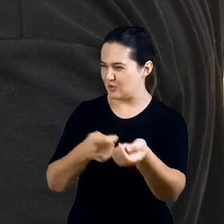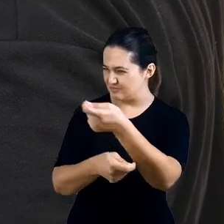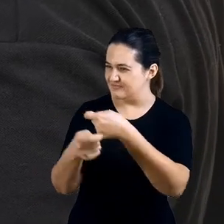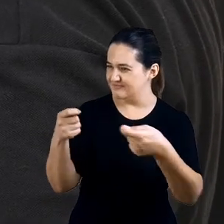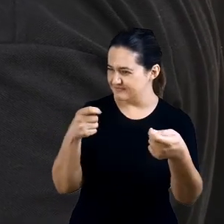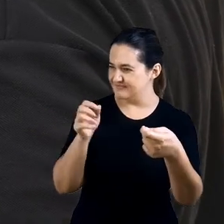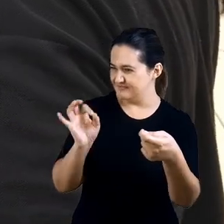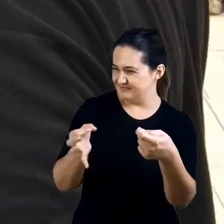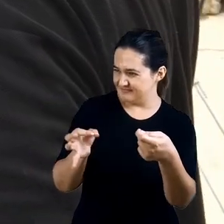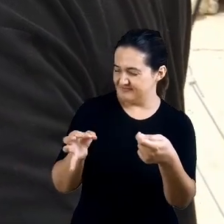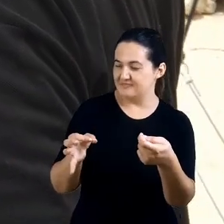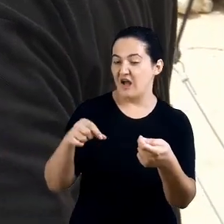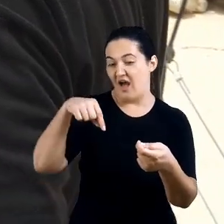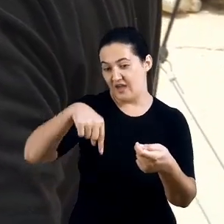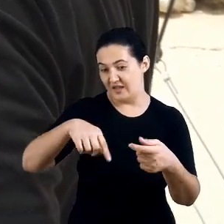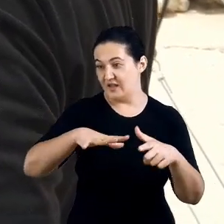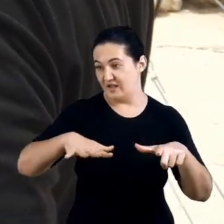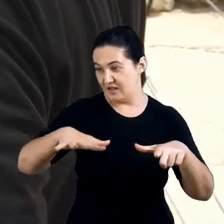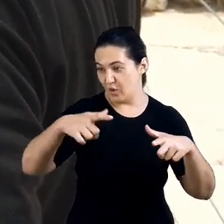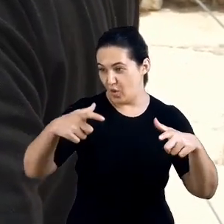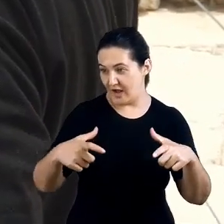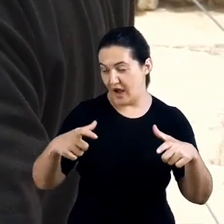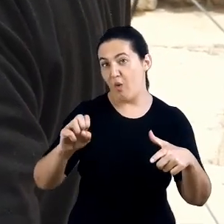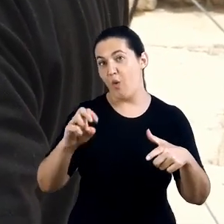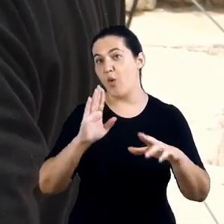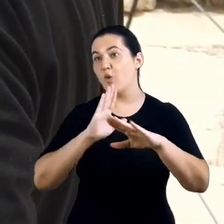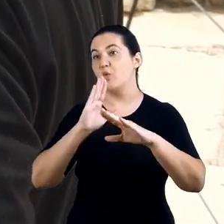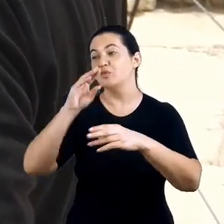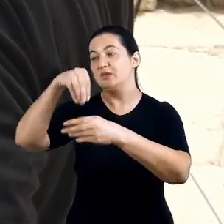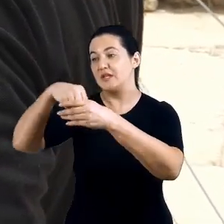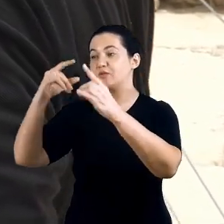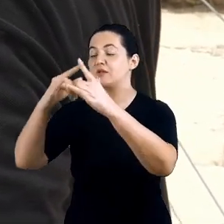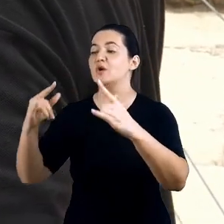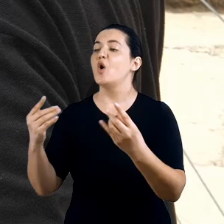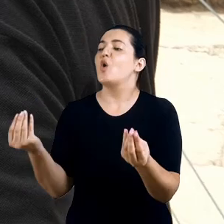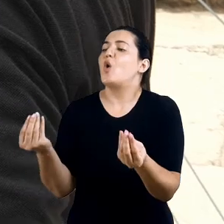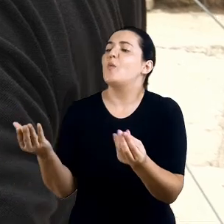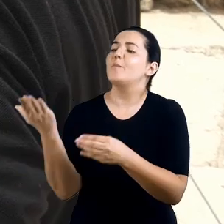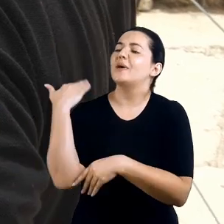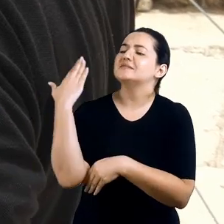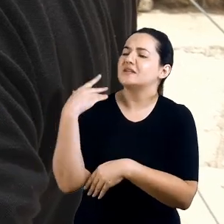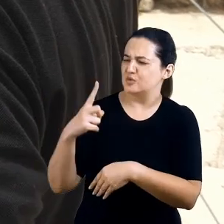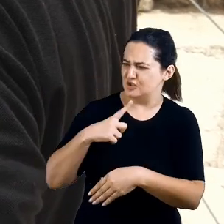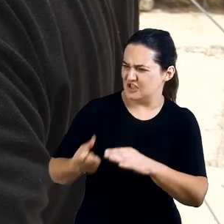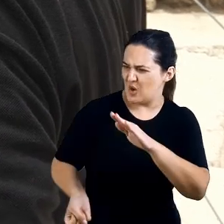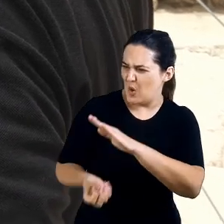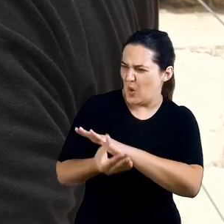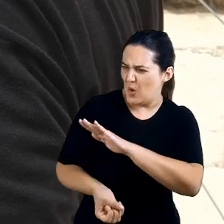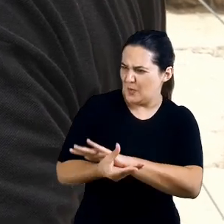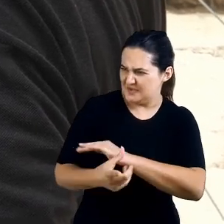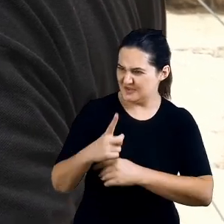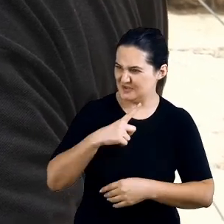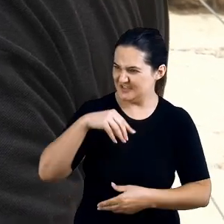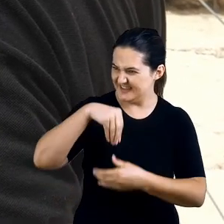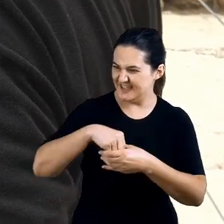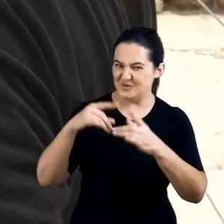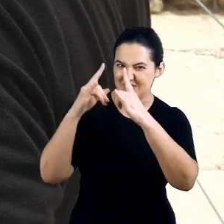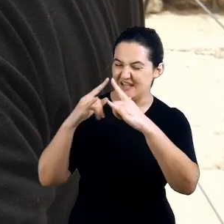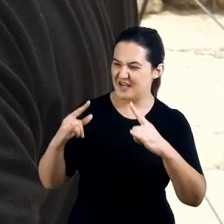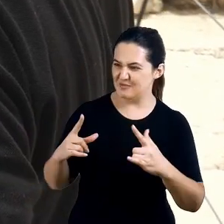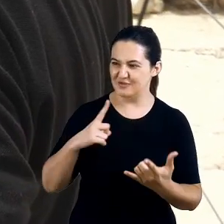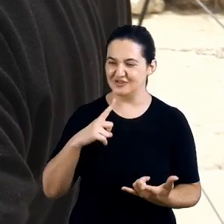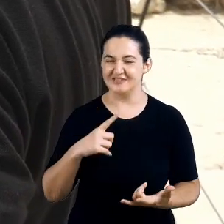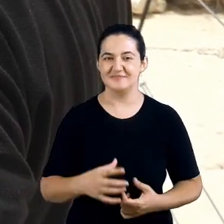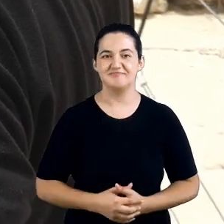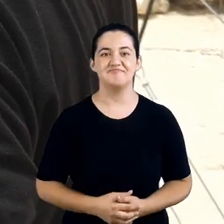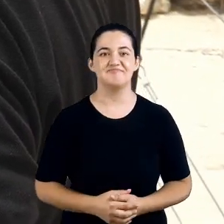vendedores, que poderia ter sido aqui ou dentro da esplanada. Como era a corrupção naquele tempo? Havia corrupção no templo em Jerusalém